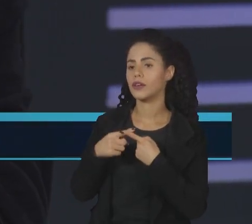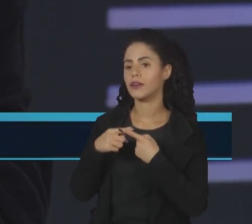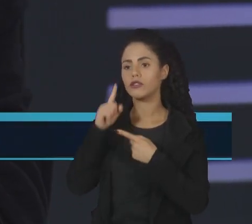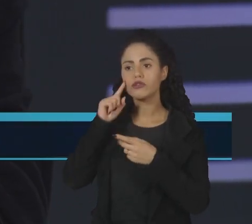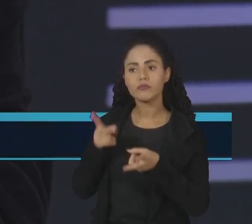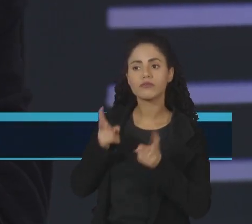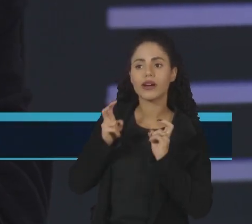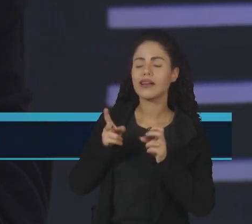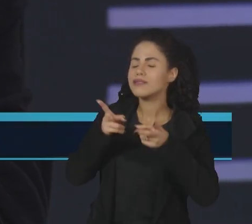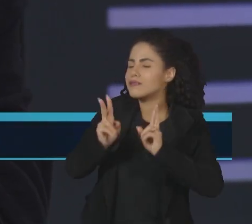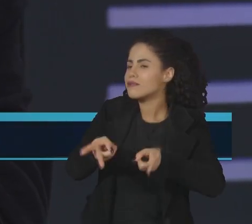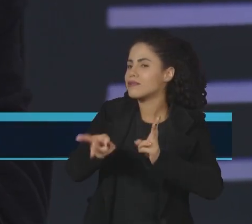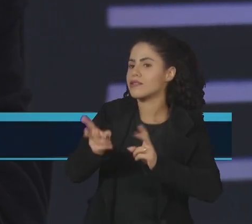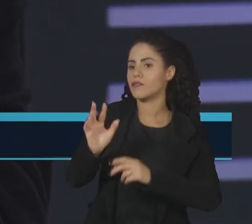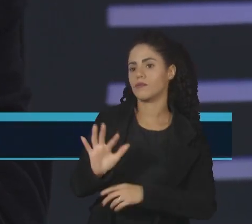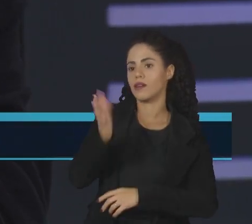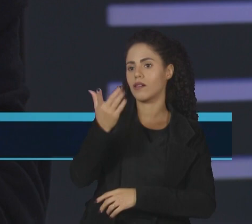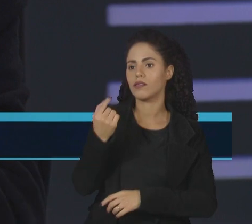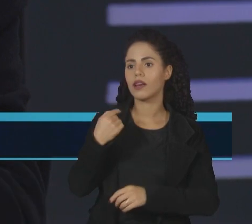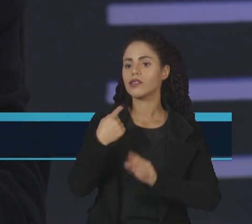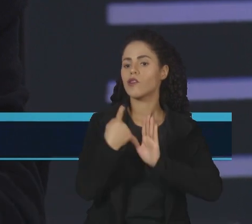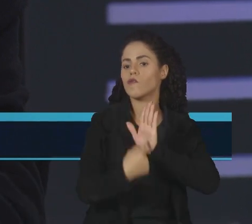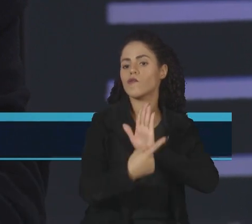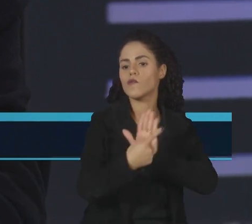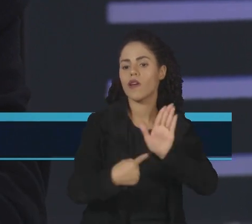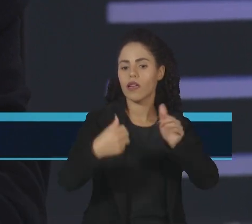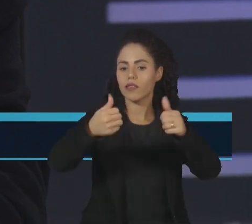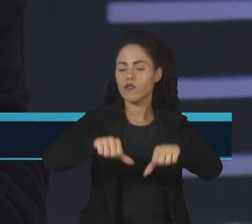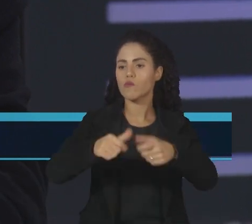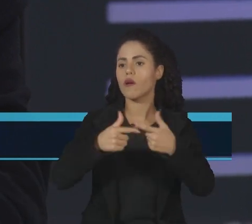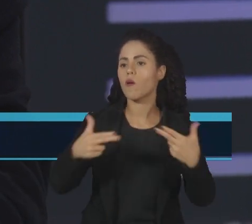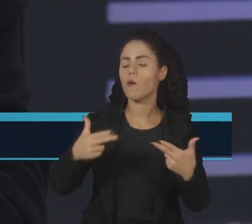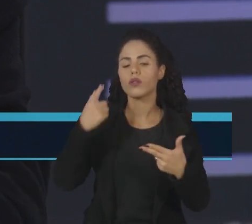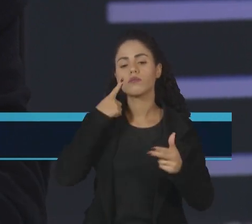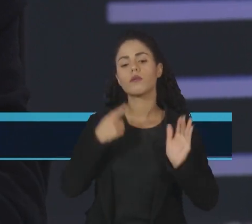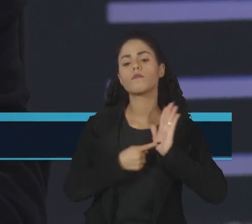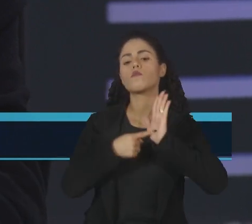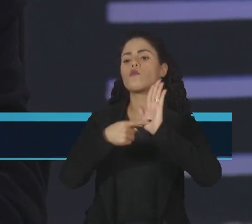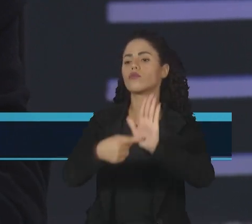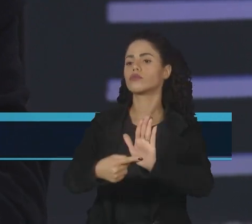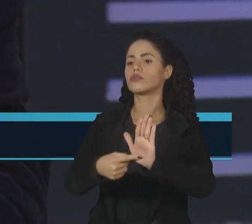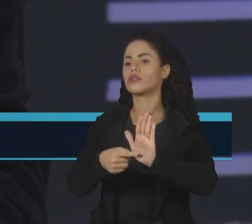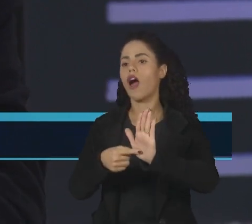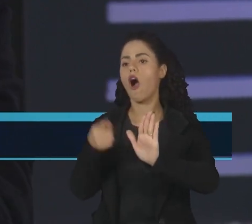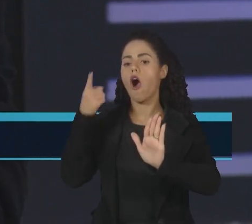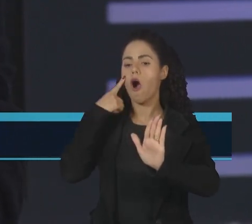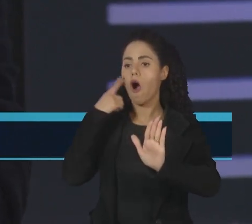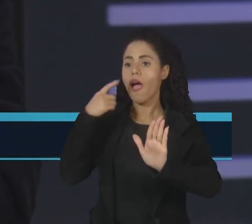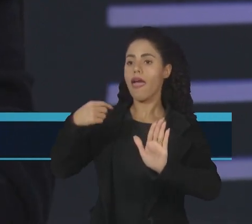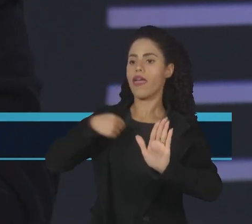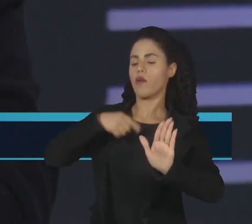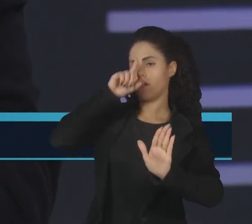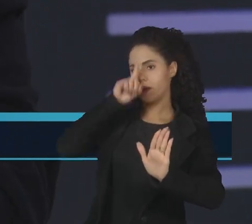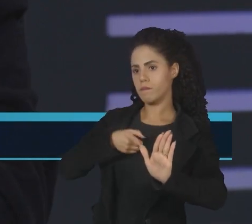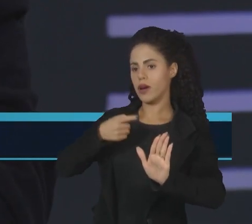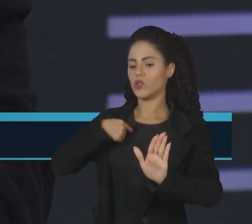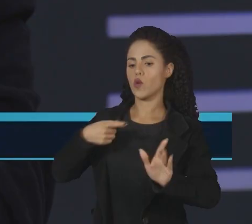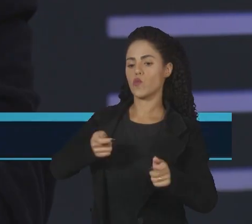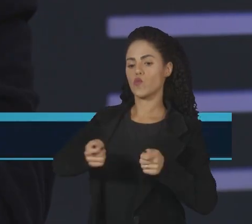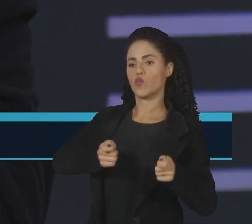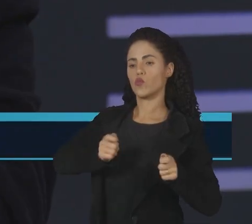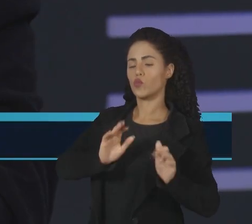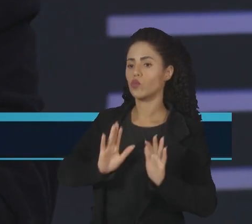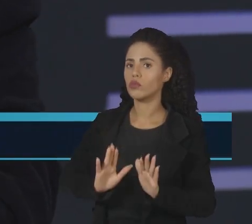E toda vez que encontram uma forma de mostrar o caráter inconstitucional, eu sempre lembro do